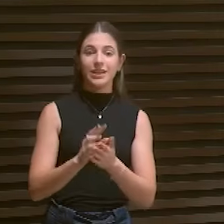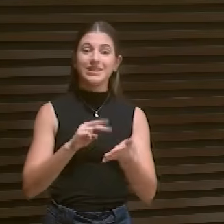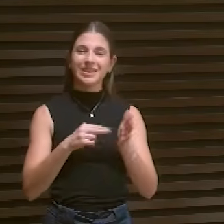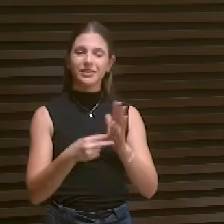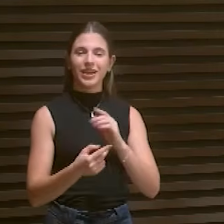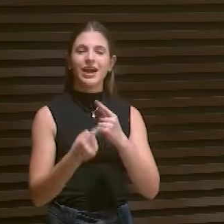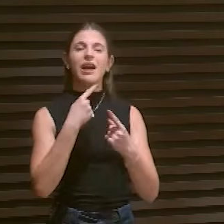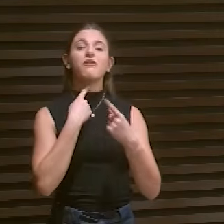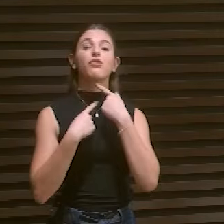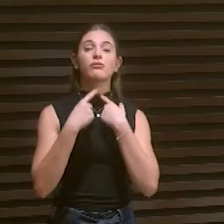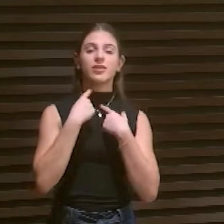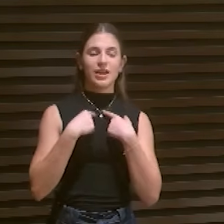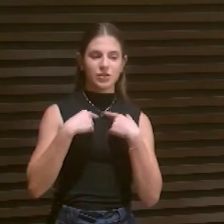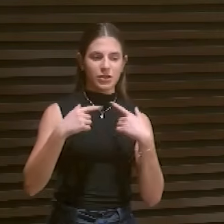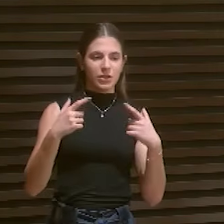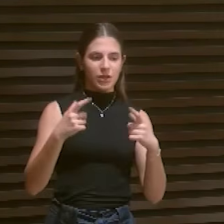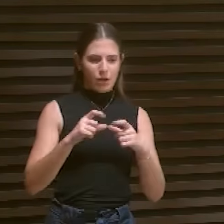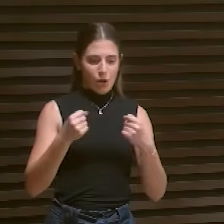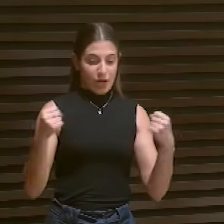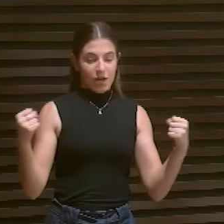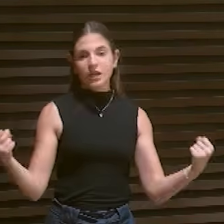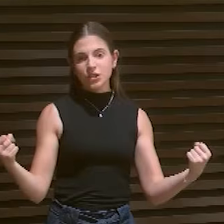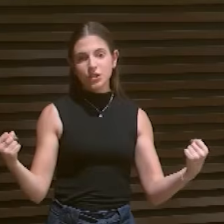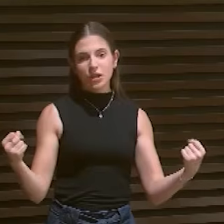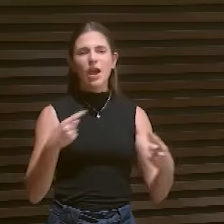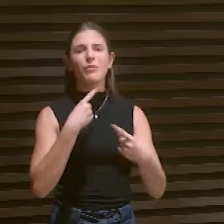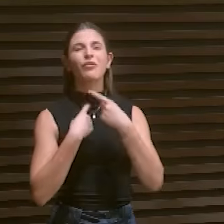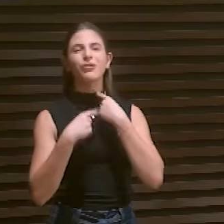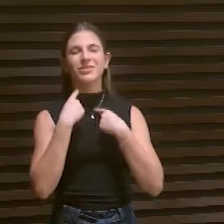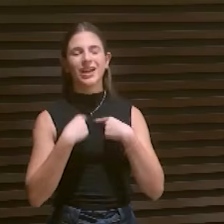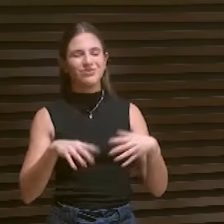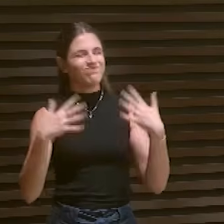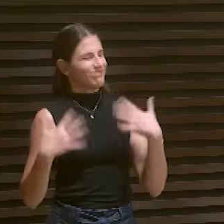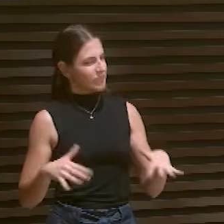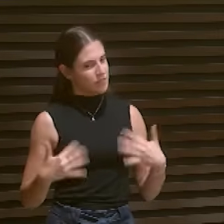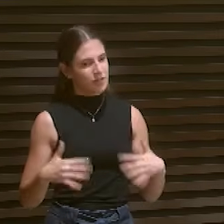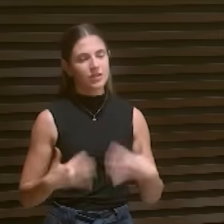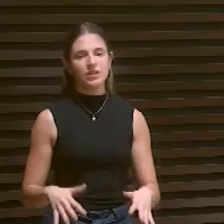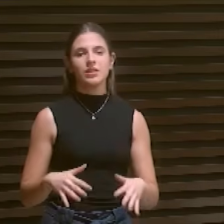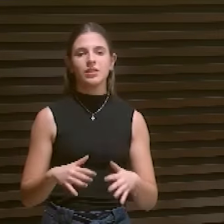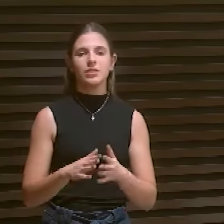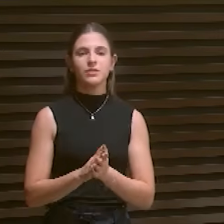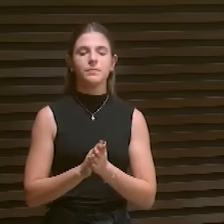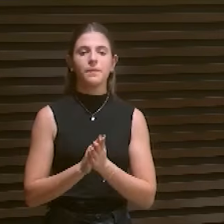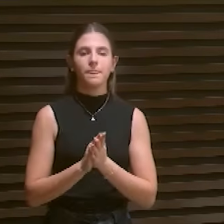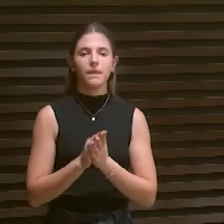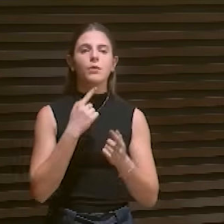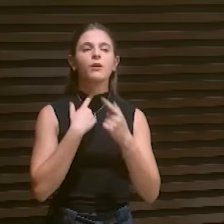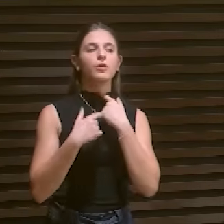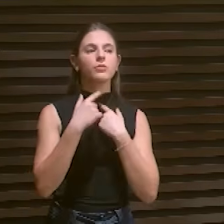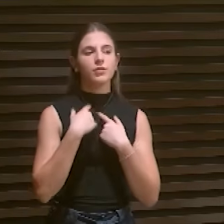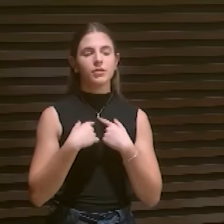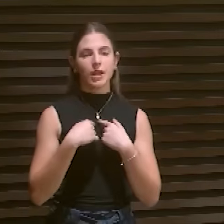desejo exagerado. Então é isso, é um desejo exagerado pela carne, um desejo exagerado